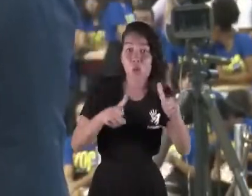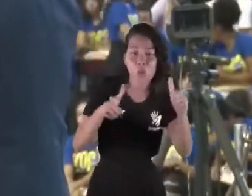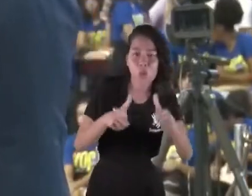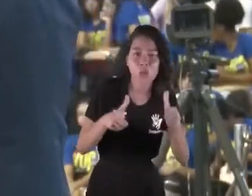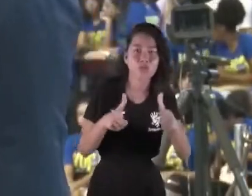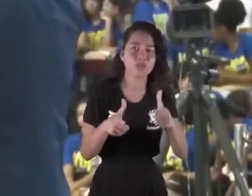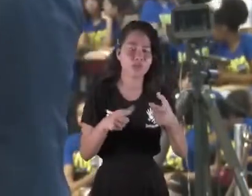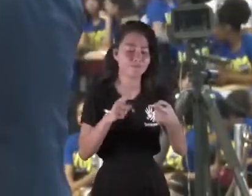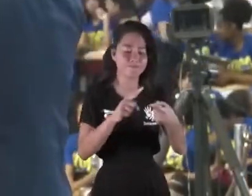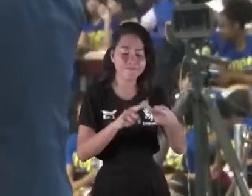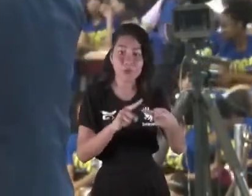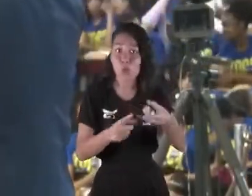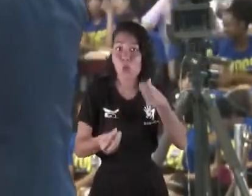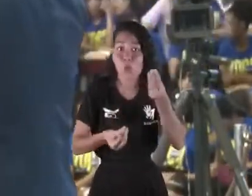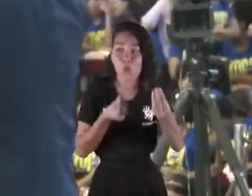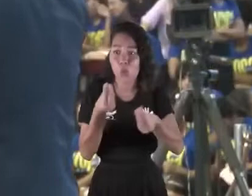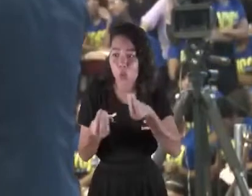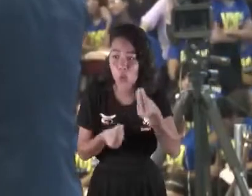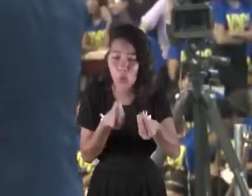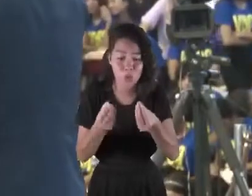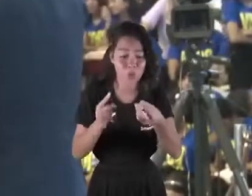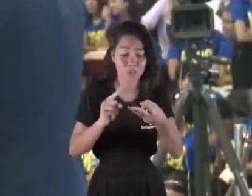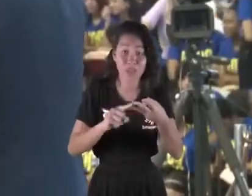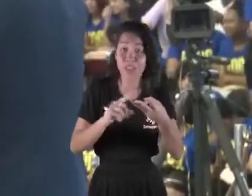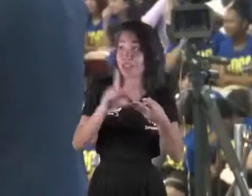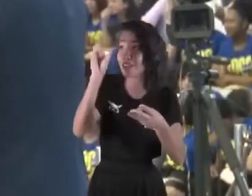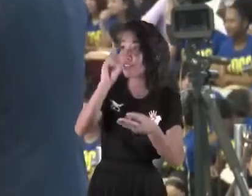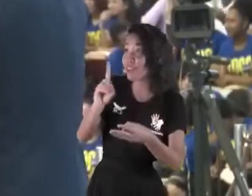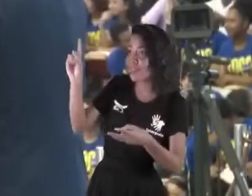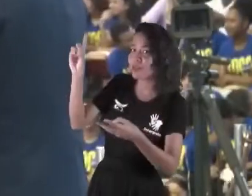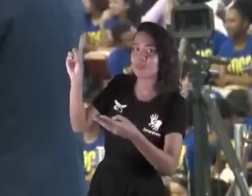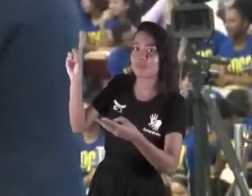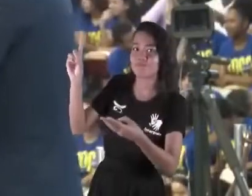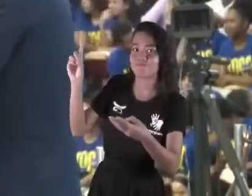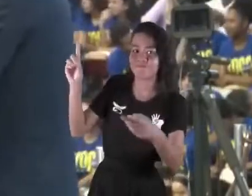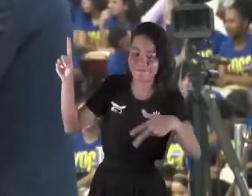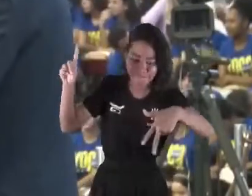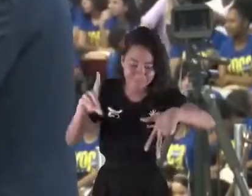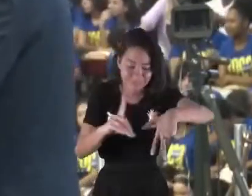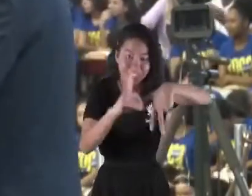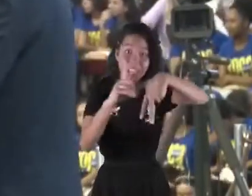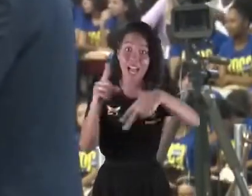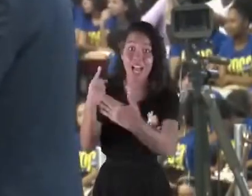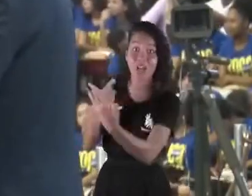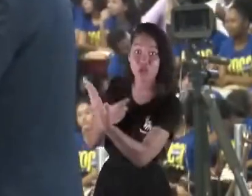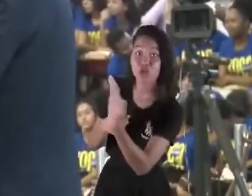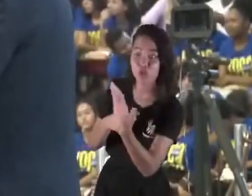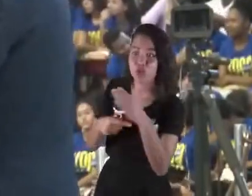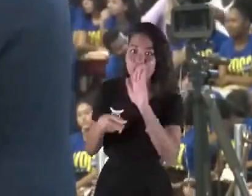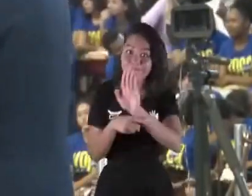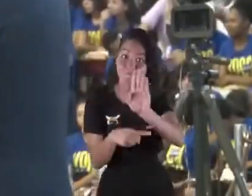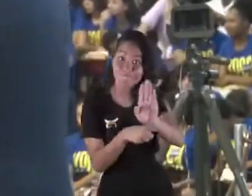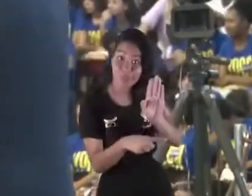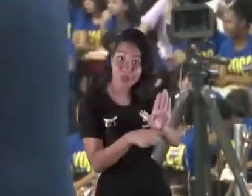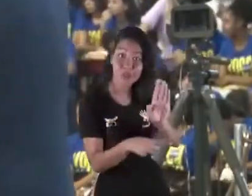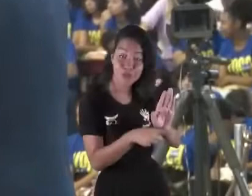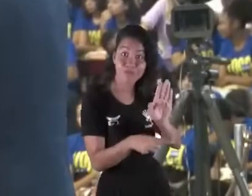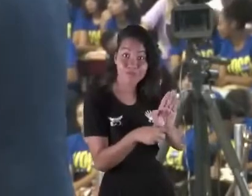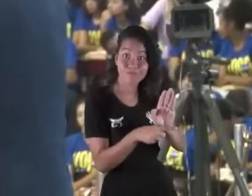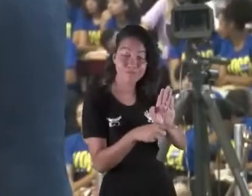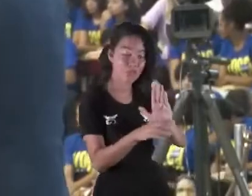como Deus o levantou. No capítulo 1, versículo